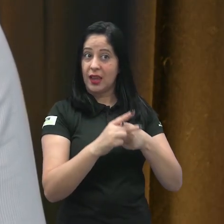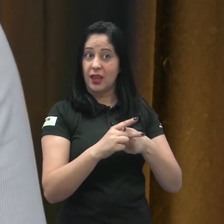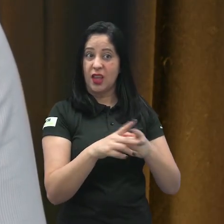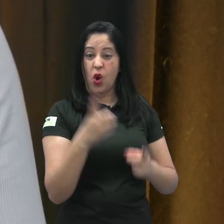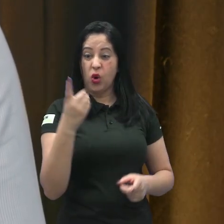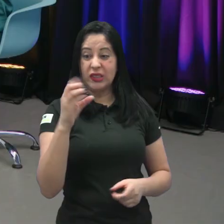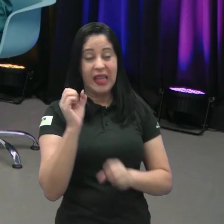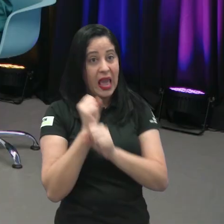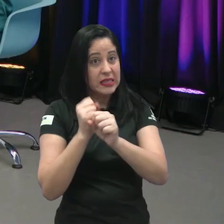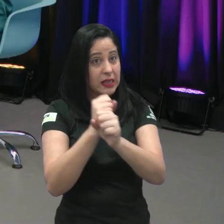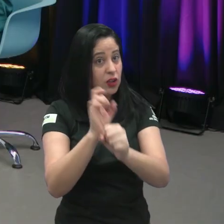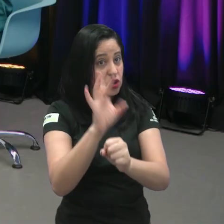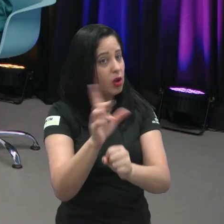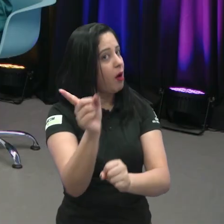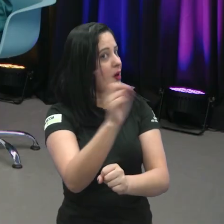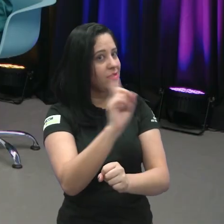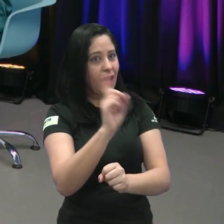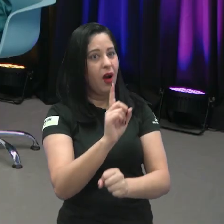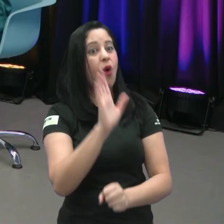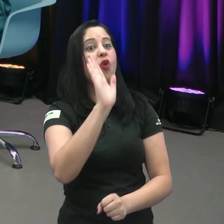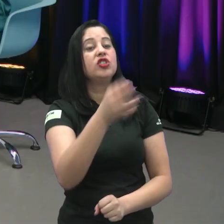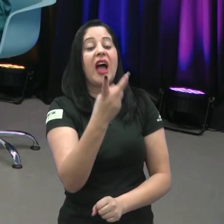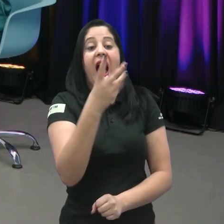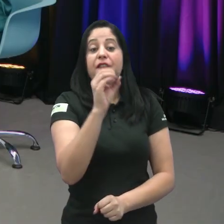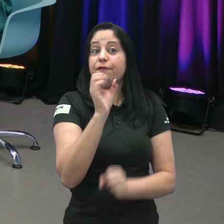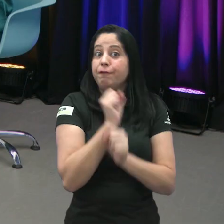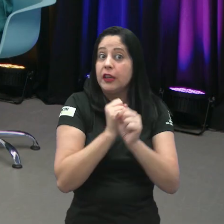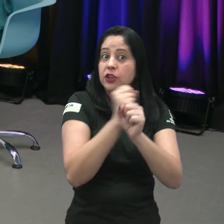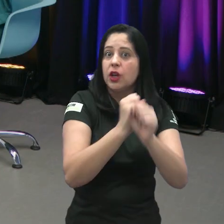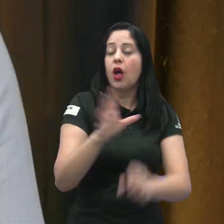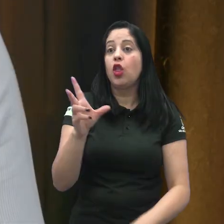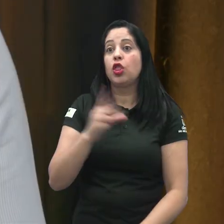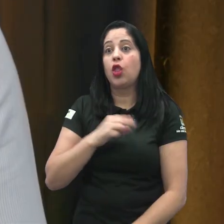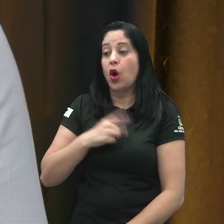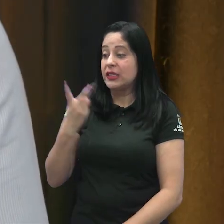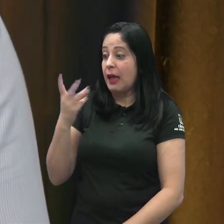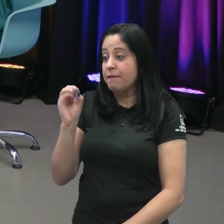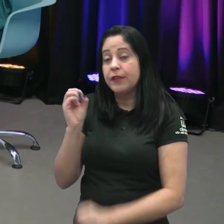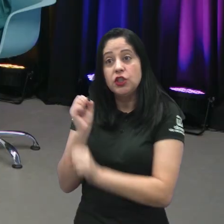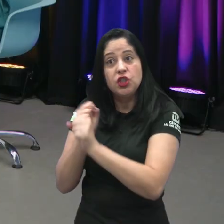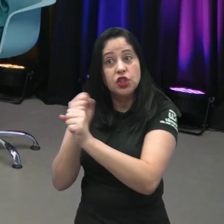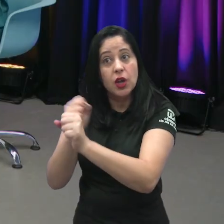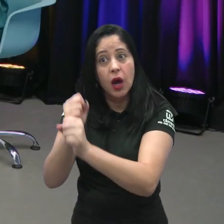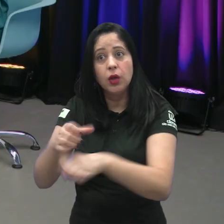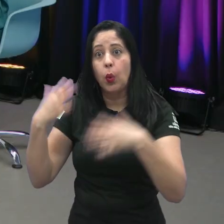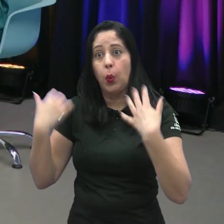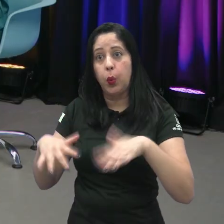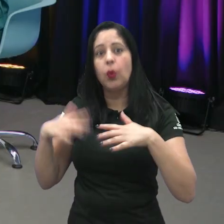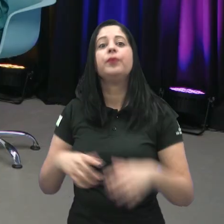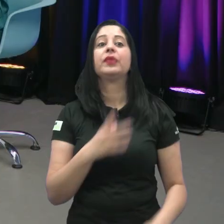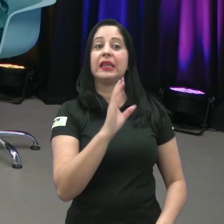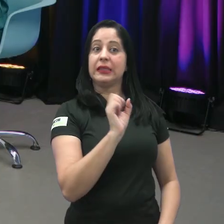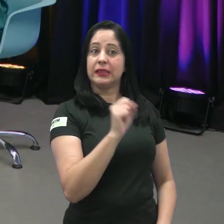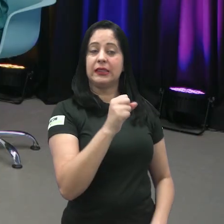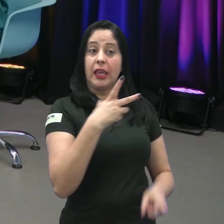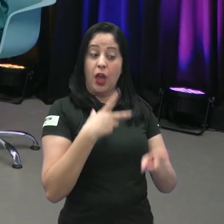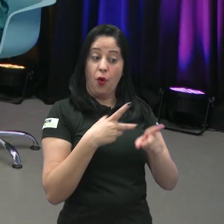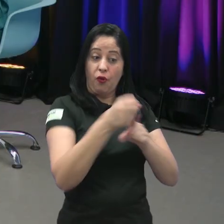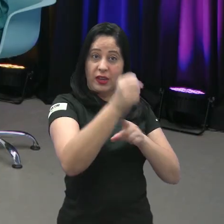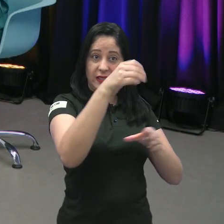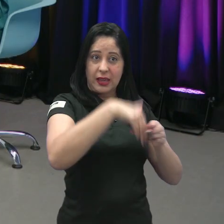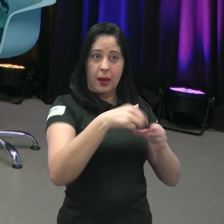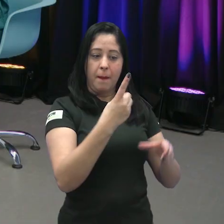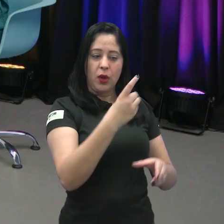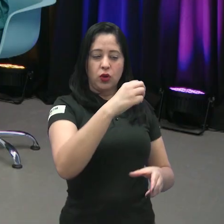corrigir aí, por né? favor. Não só uma década, eu já estou há mais de 2 décadas. 2 décadas, gente, é muito tempo. Minha primeira eleição foi em 96,